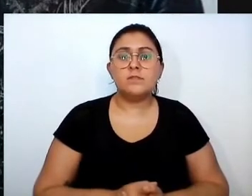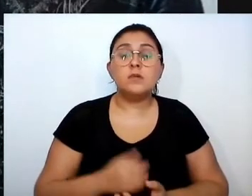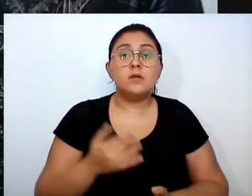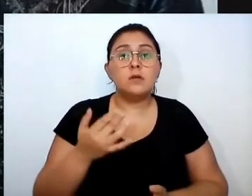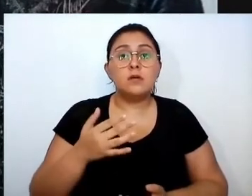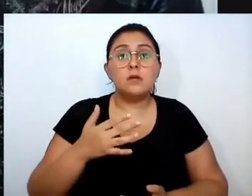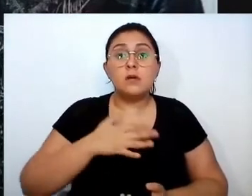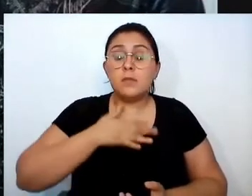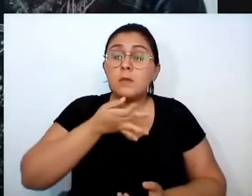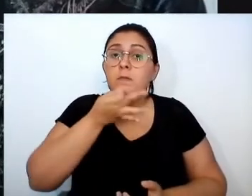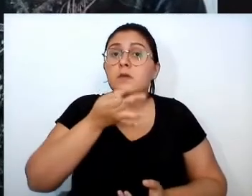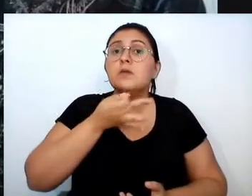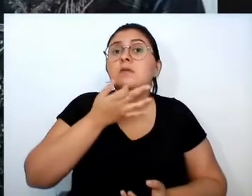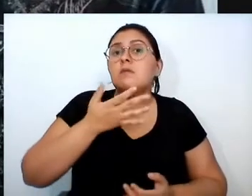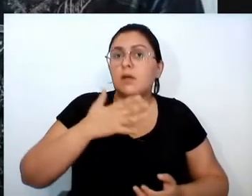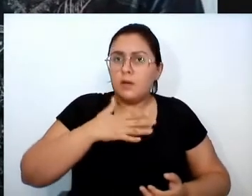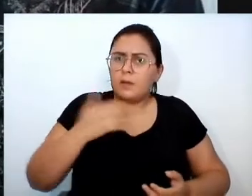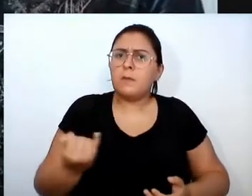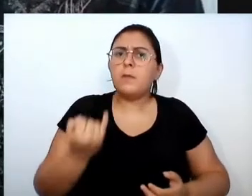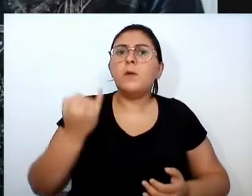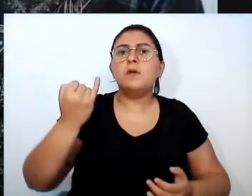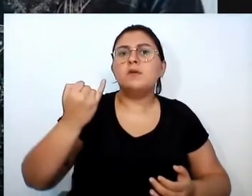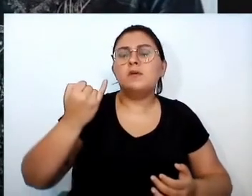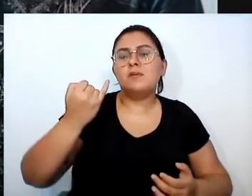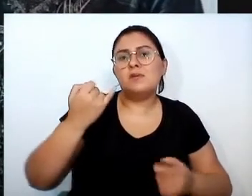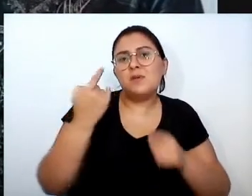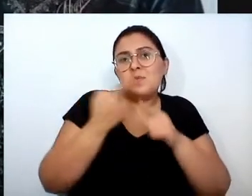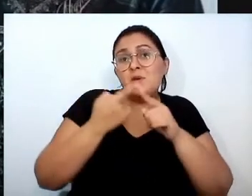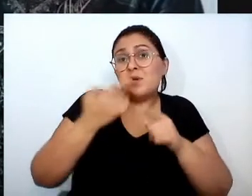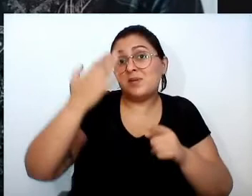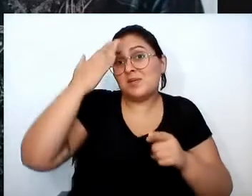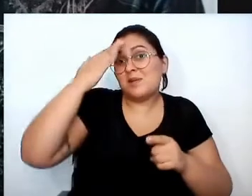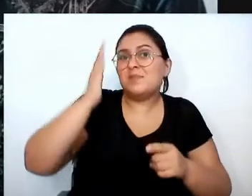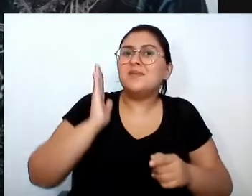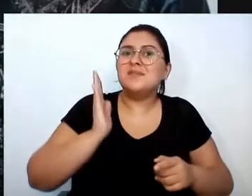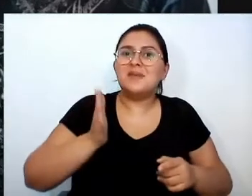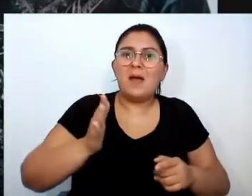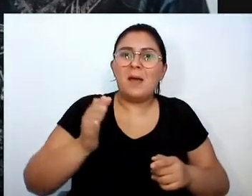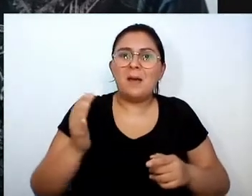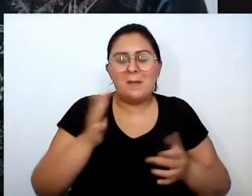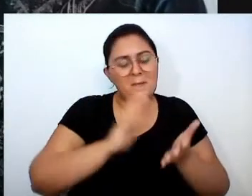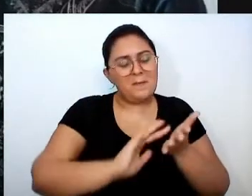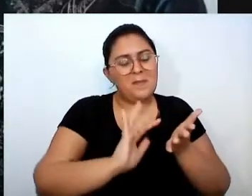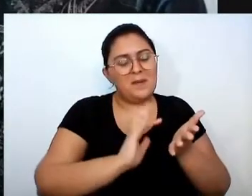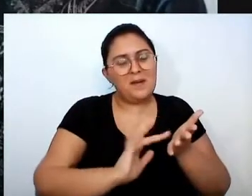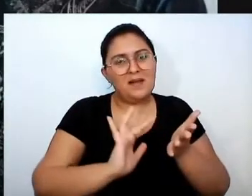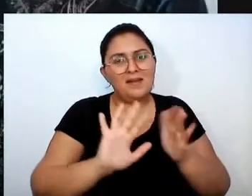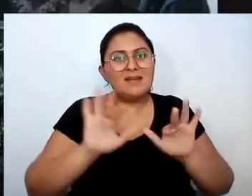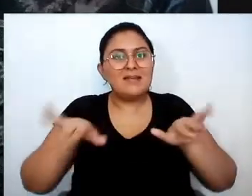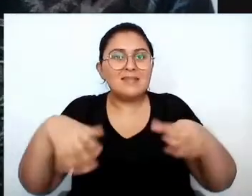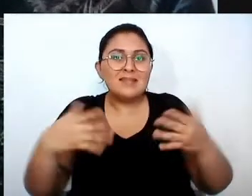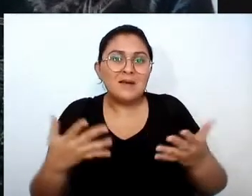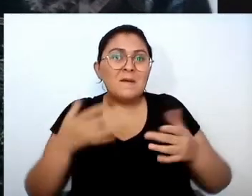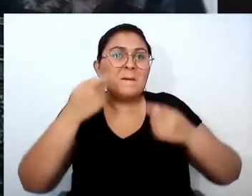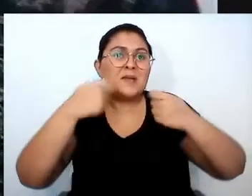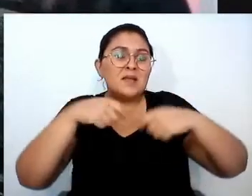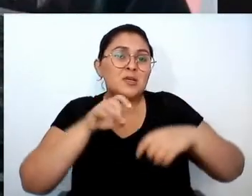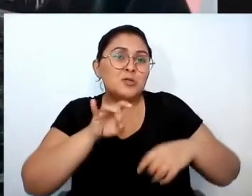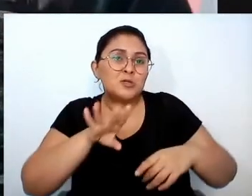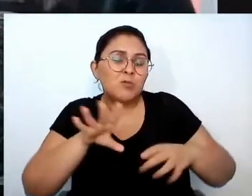mim, foi bastante importante, porque, como eu já sabia o Braille, né, eu precisei só dominar a musicografia,